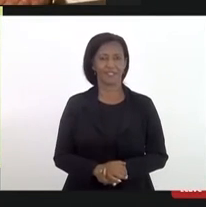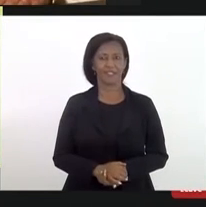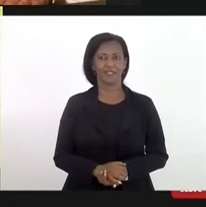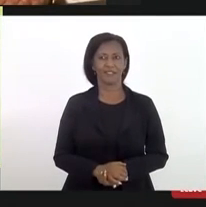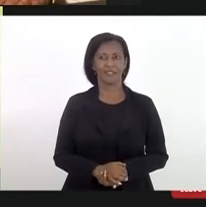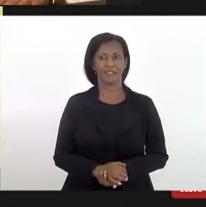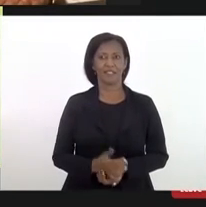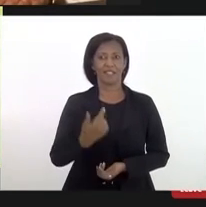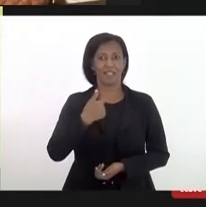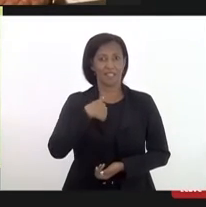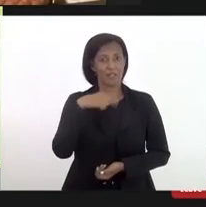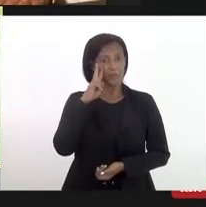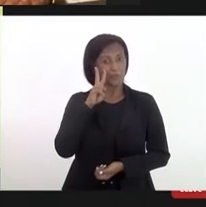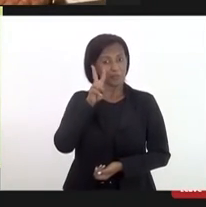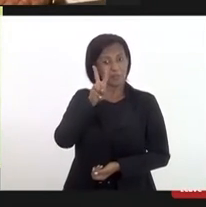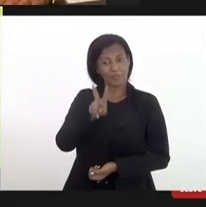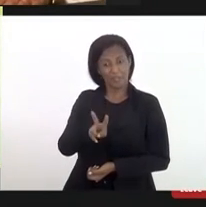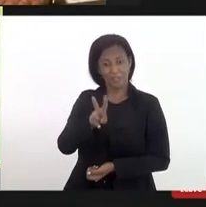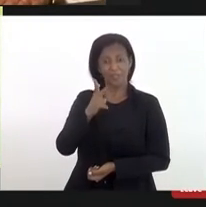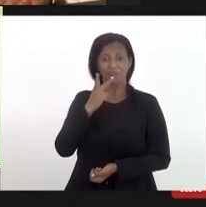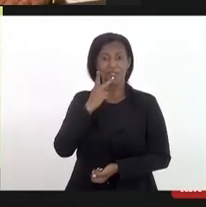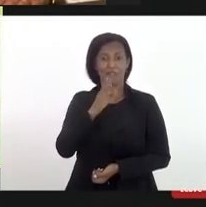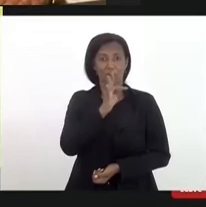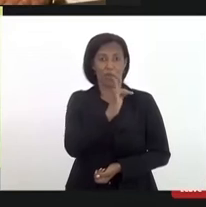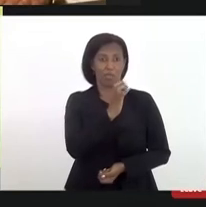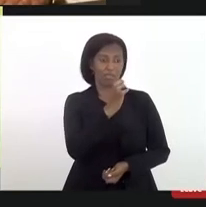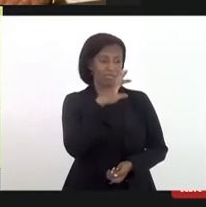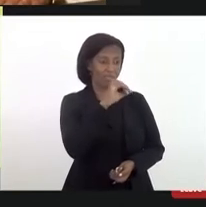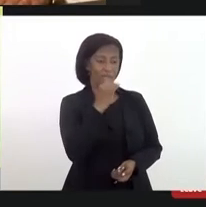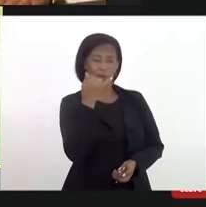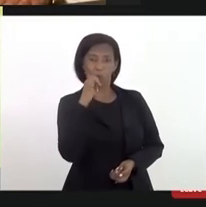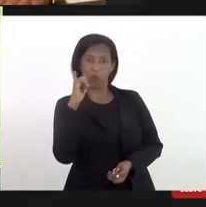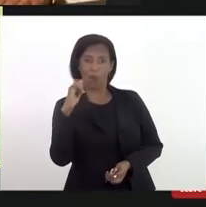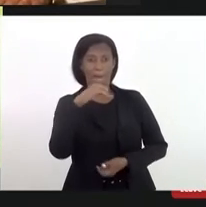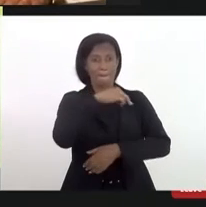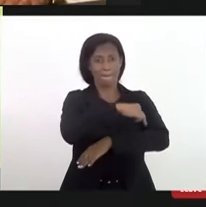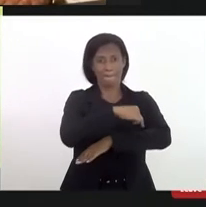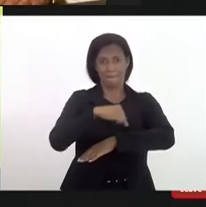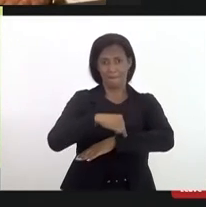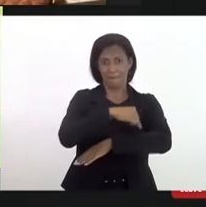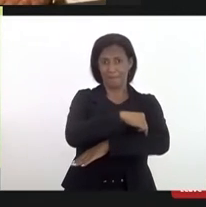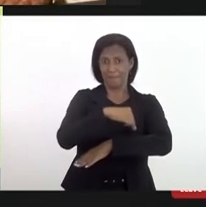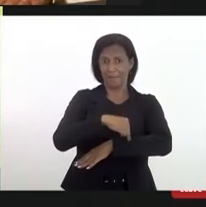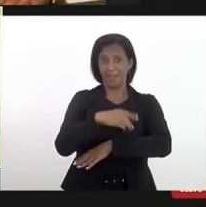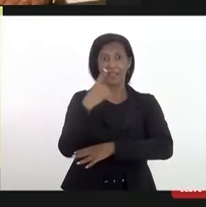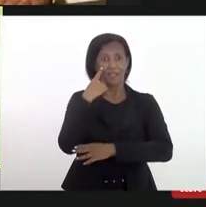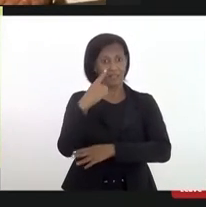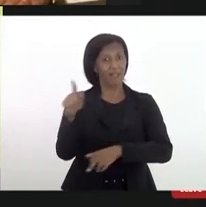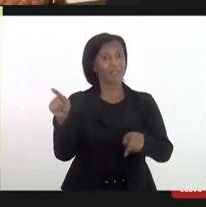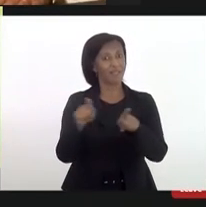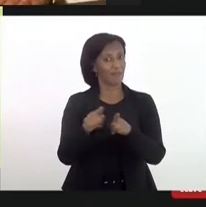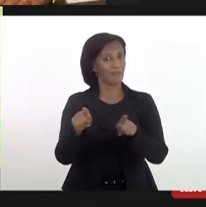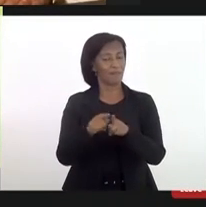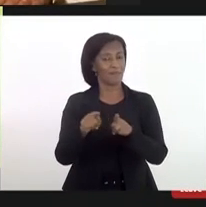Eu estou vendo aí, você mencionou sobre a termoelétrica, né? A Termo Macaé, né? E estou vendo também aqui que a